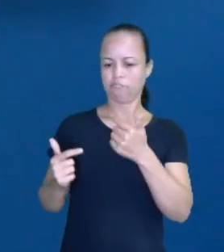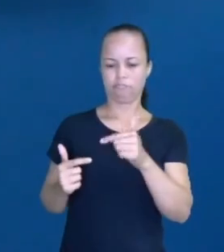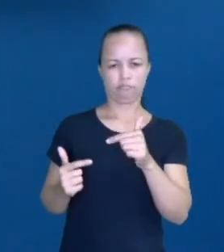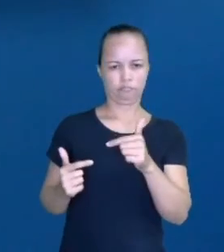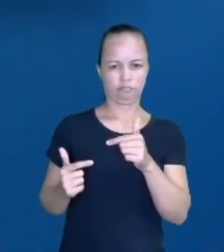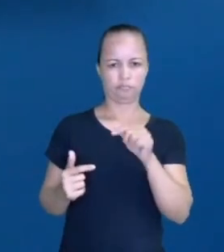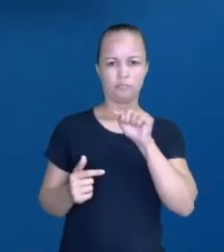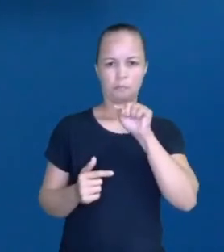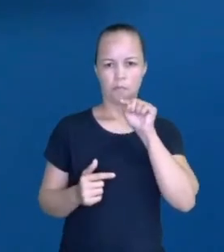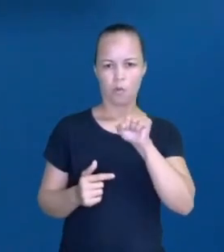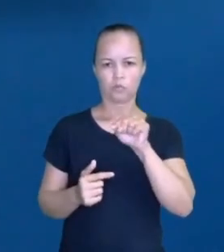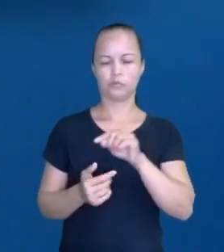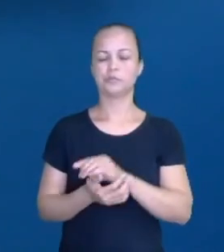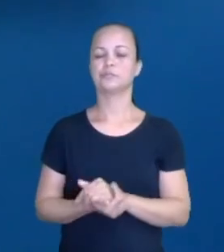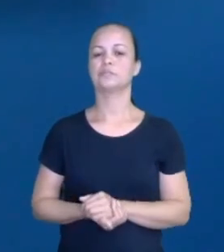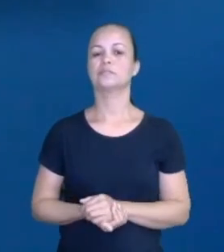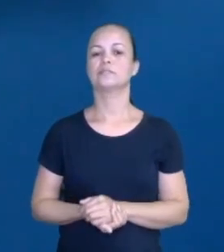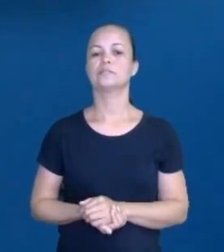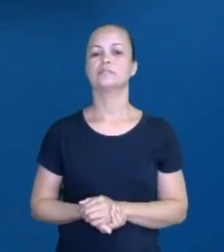Primeira forma.